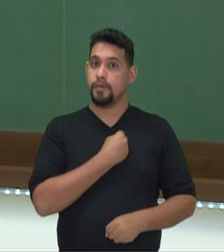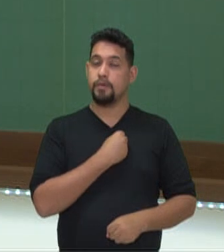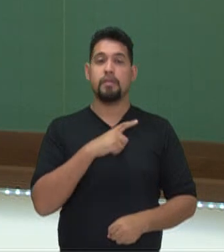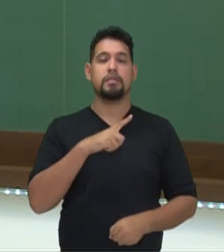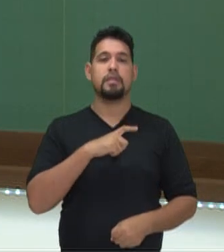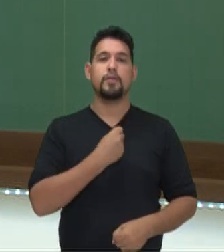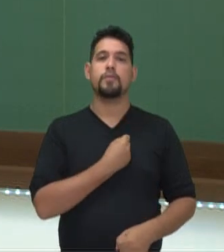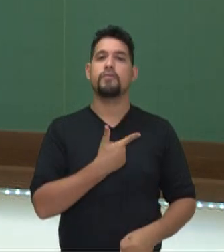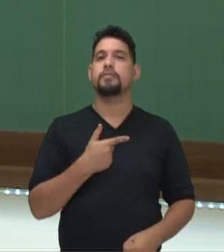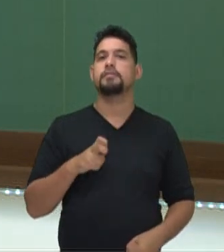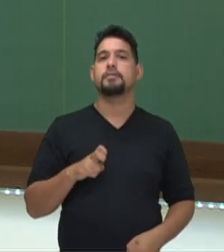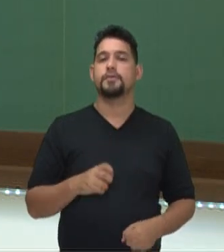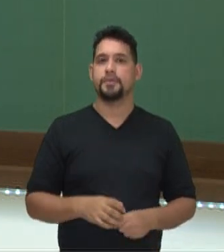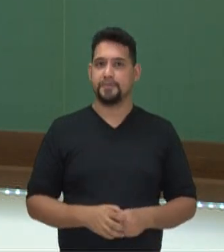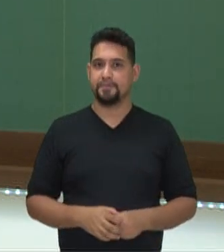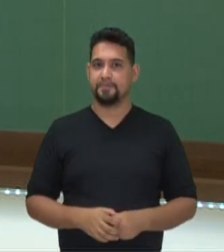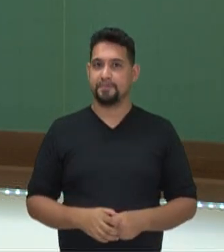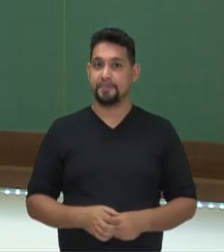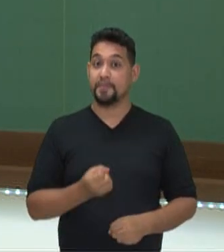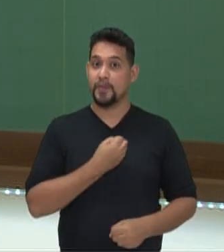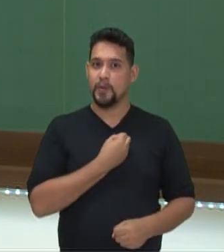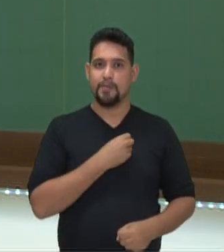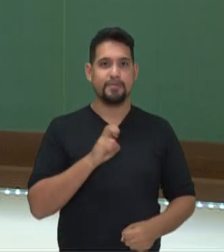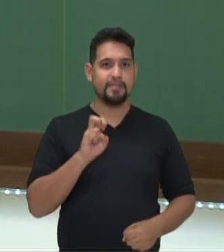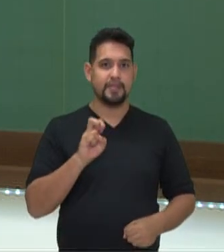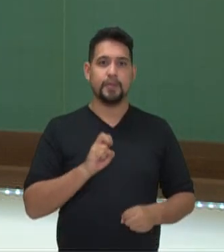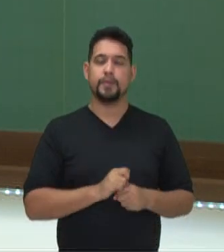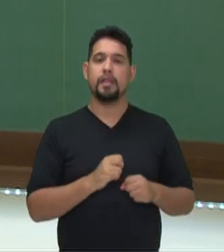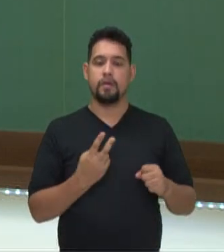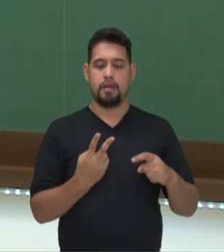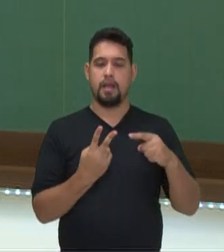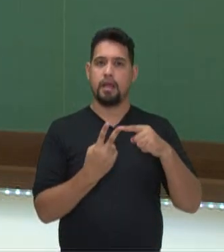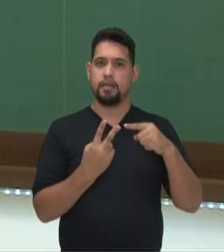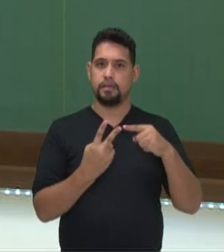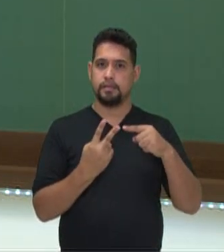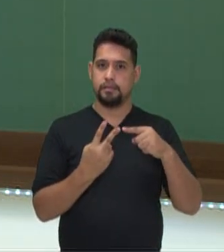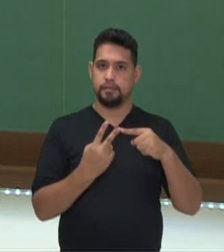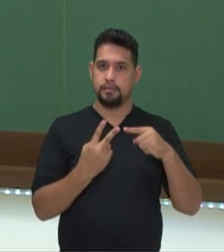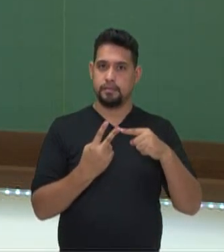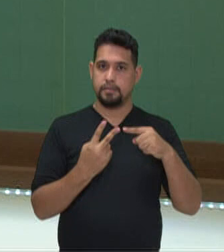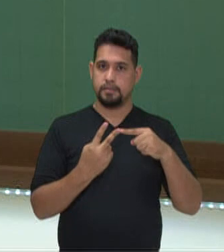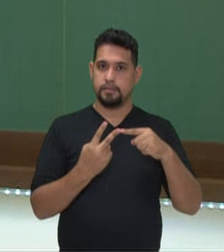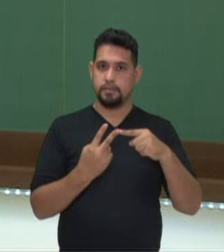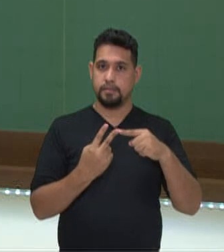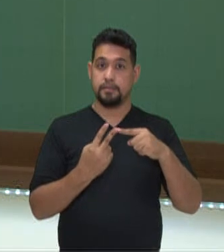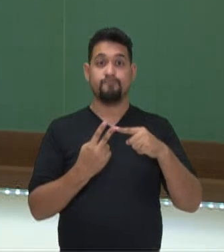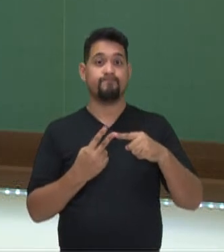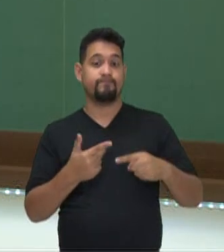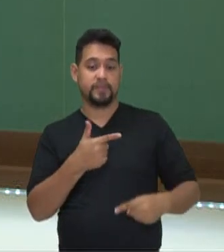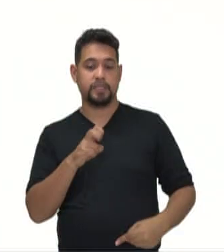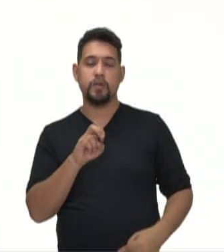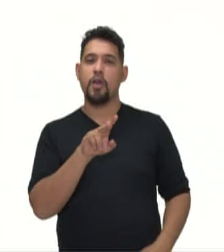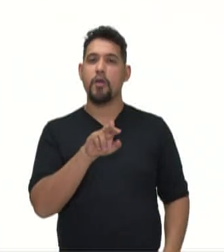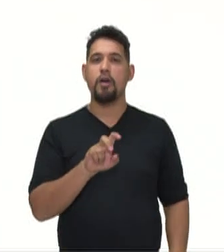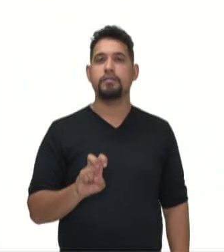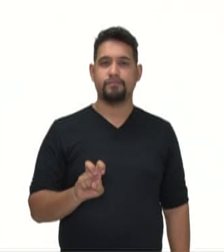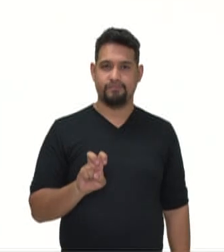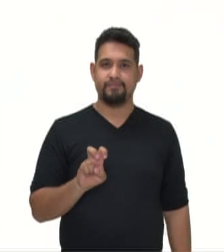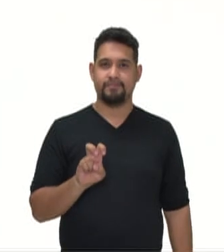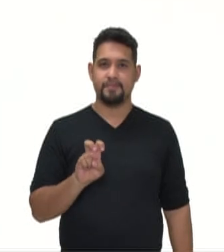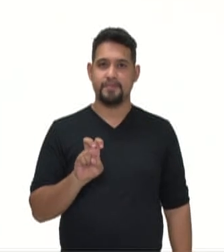dá 25? Esse número é 5. Então, raiz quadrada de 25 é igual a